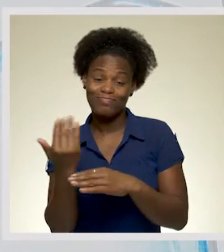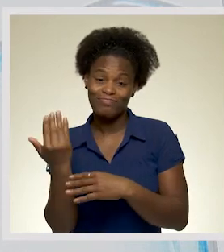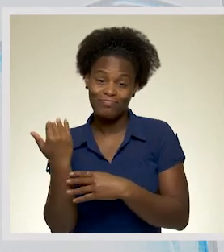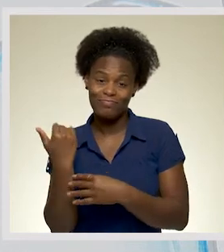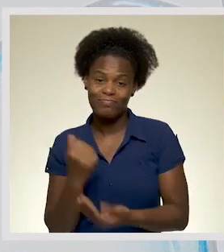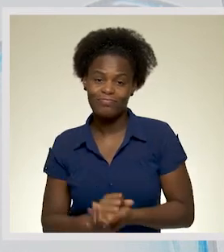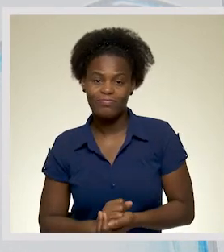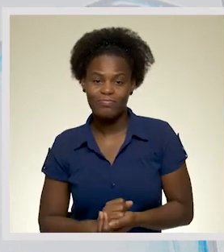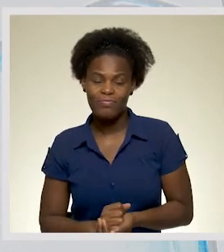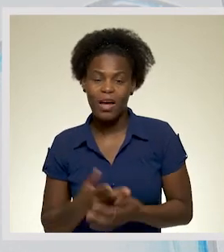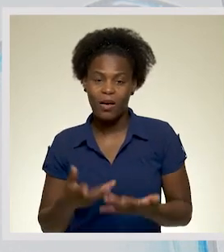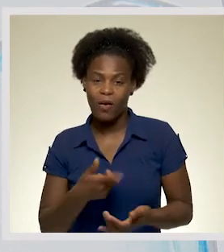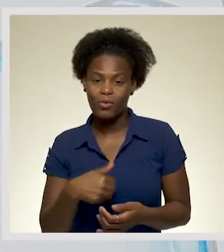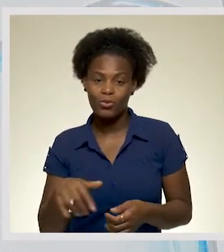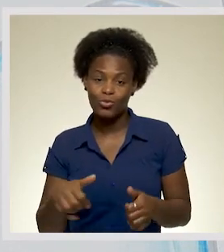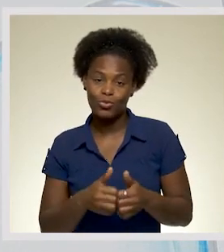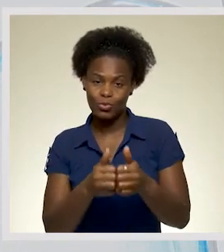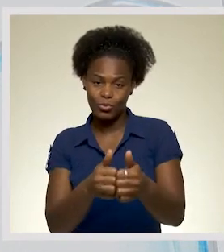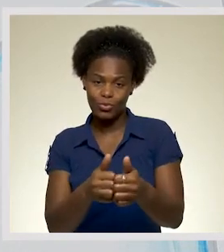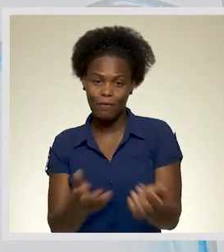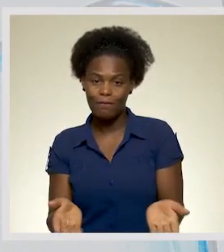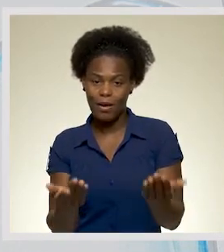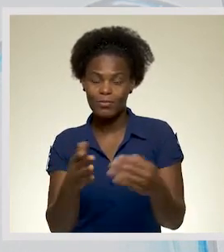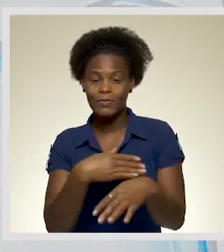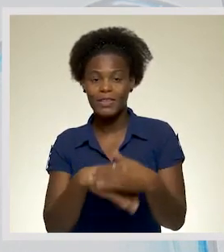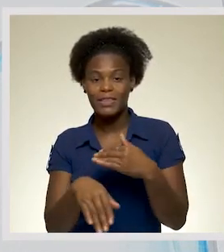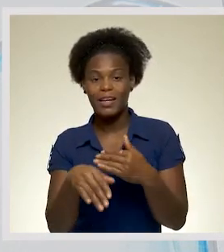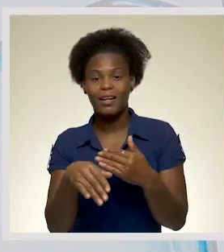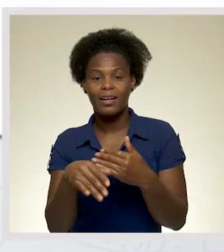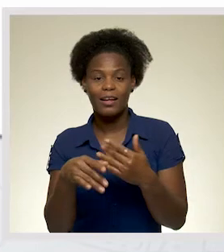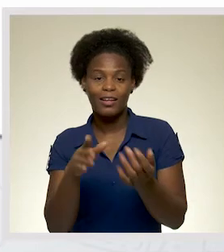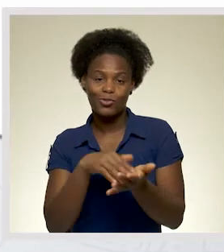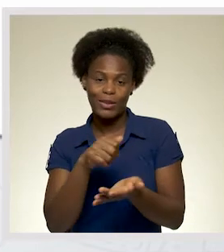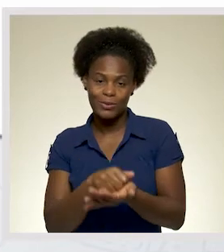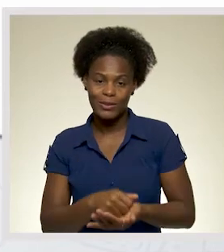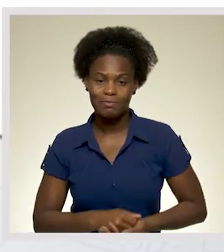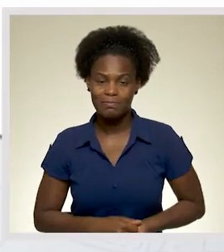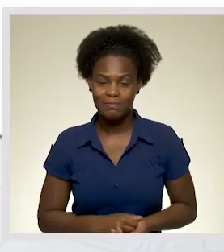em conjunto, fazer as devidas correções.